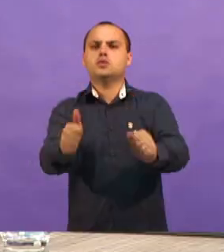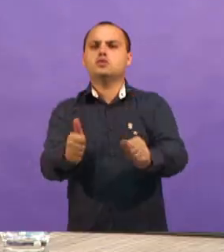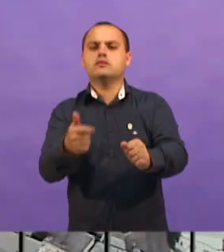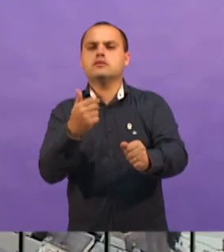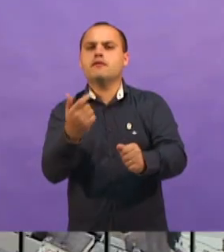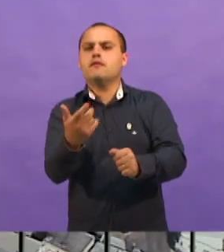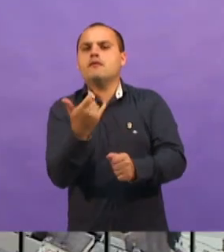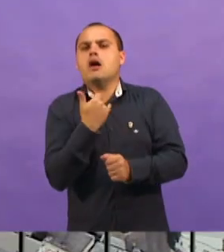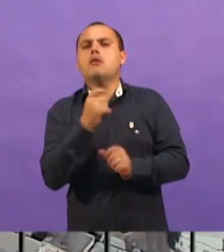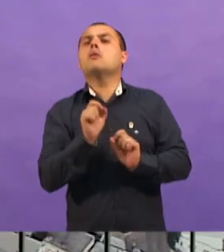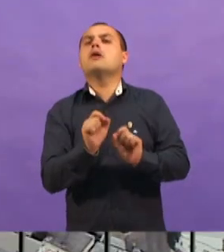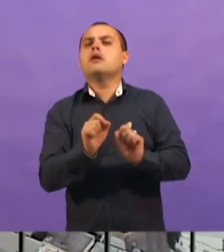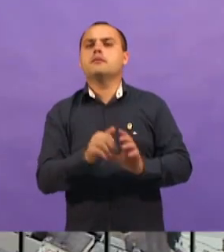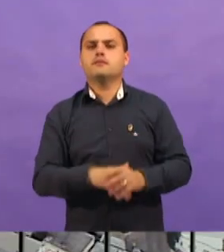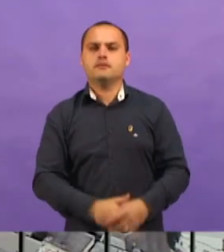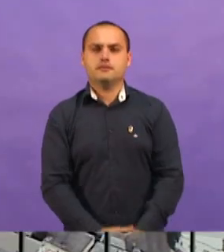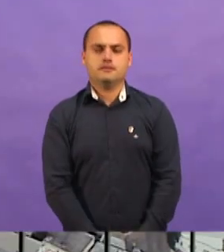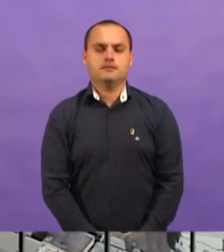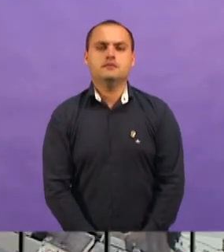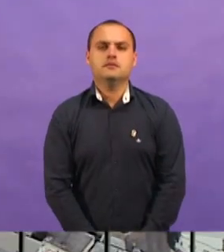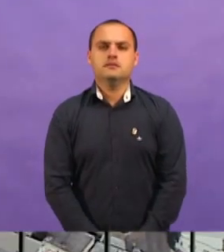anteriores?